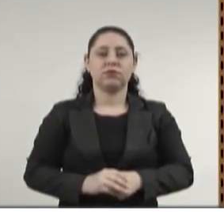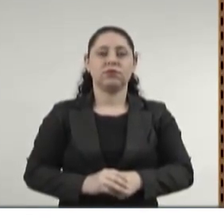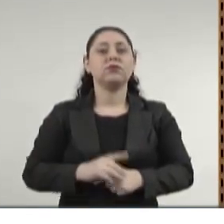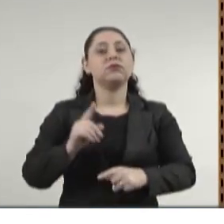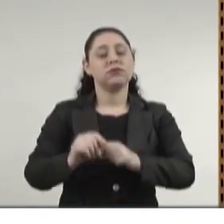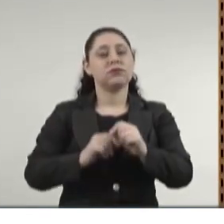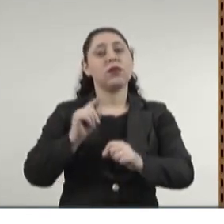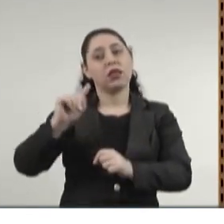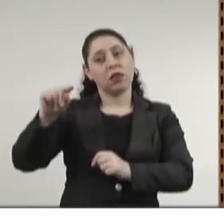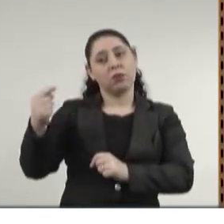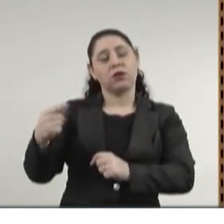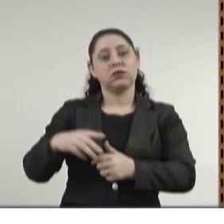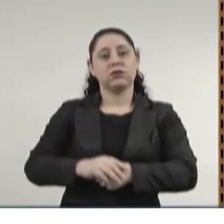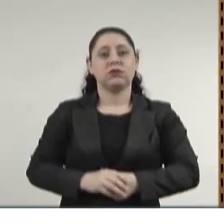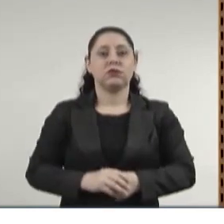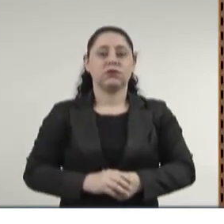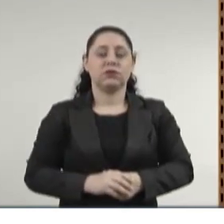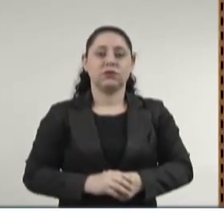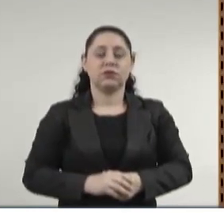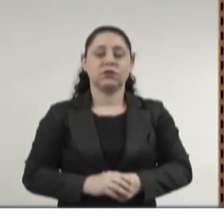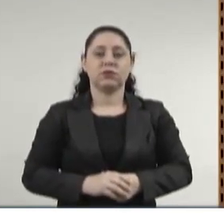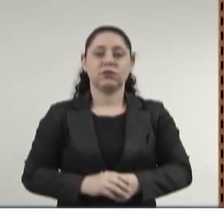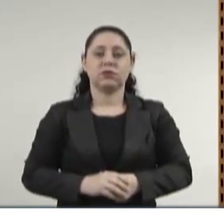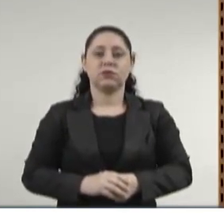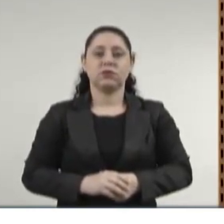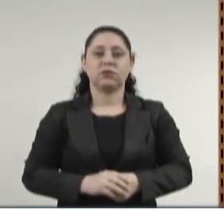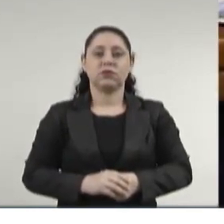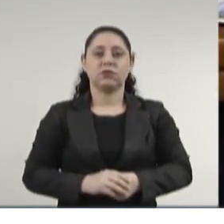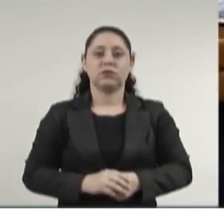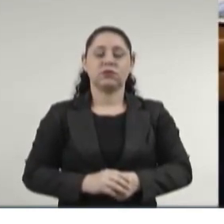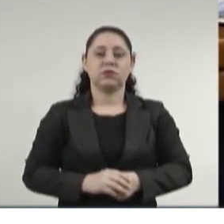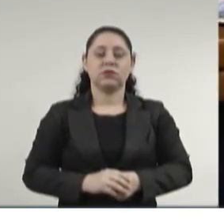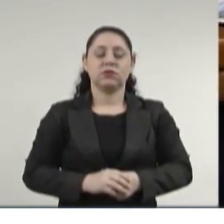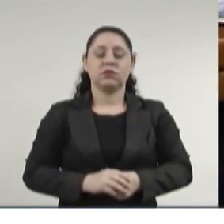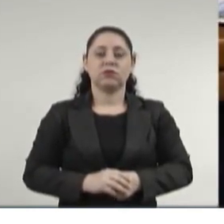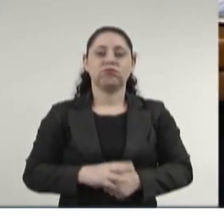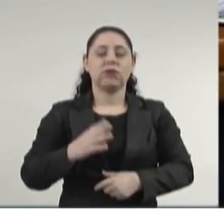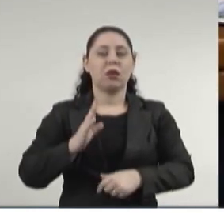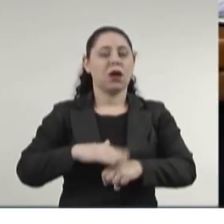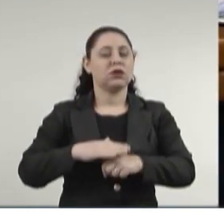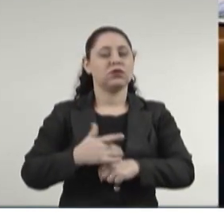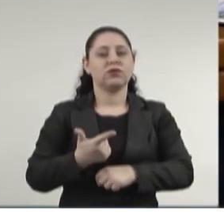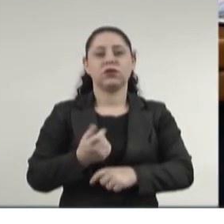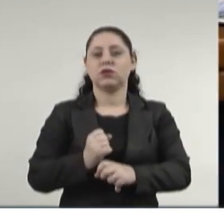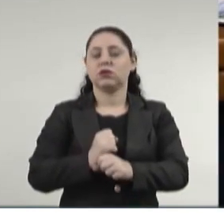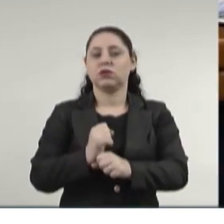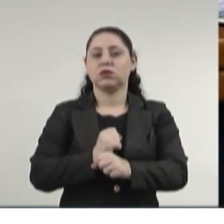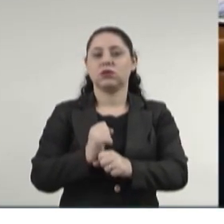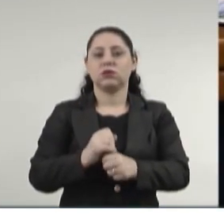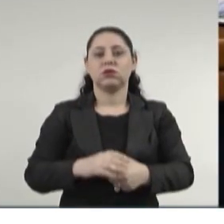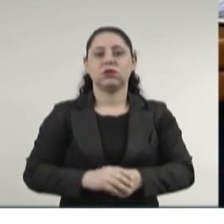depois de Vossa Excelência, há mais de 20 anos,